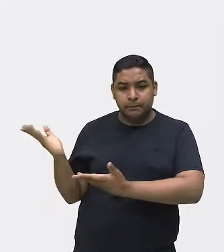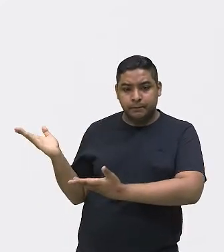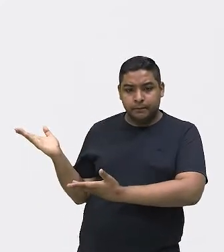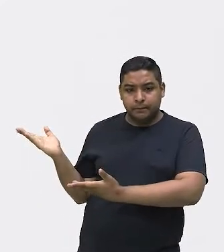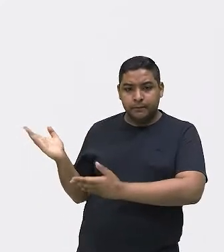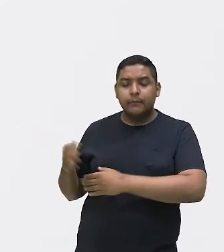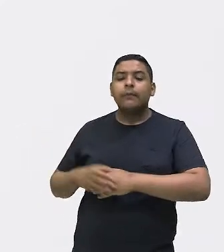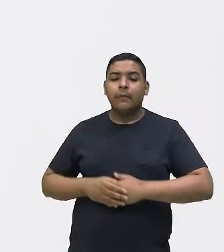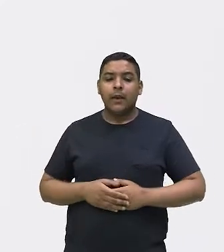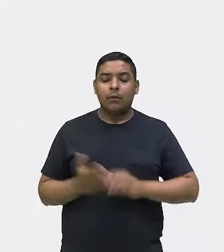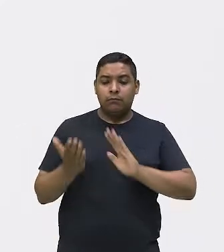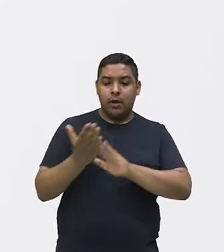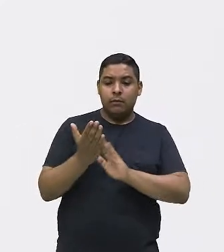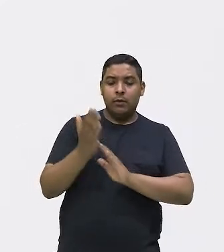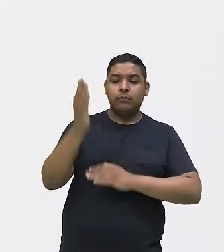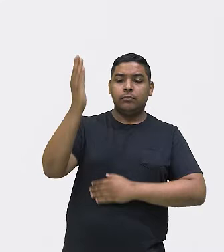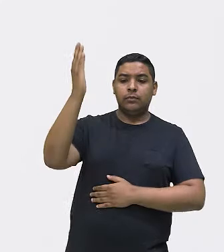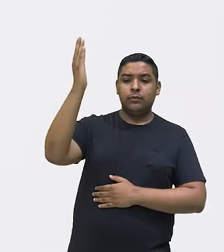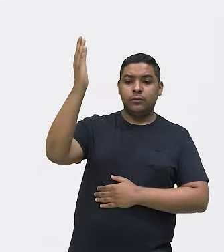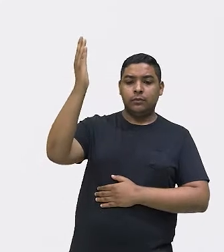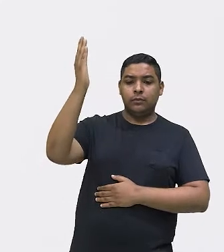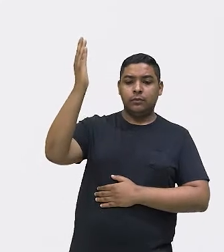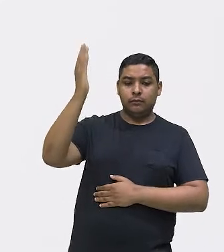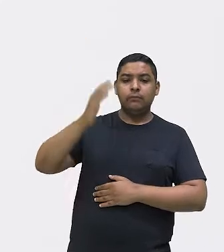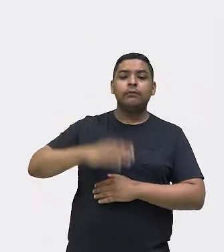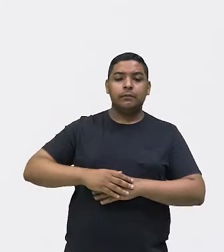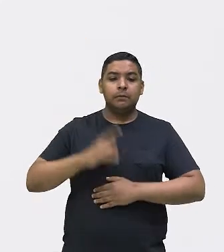com a mão apontando para cima, observem aí o dedo dele.